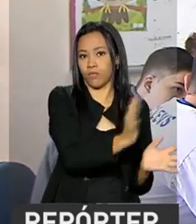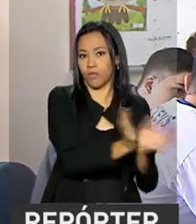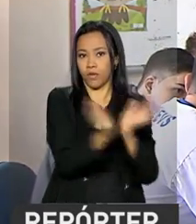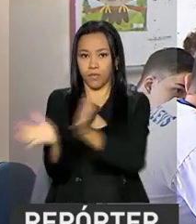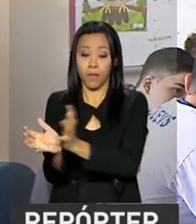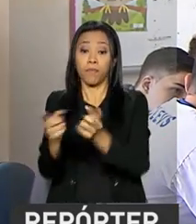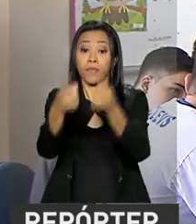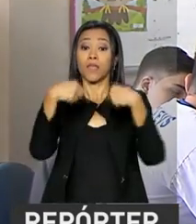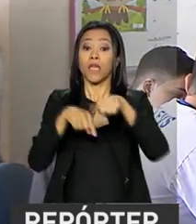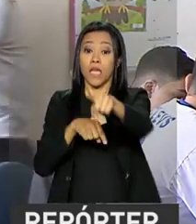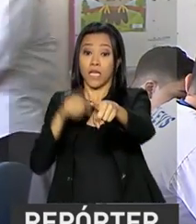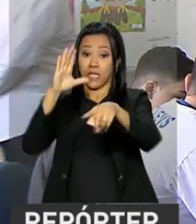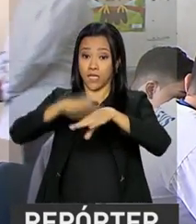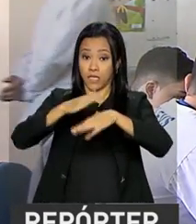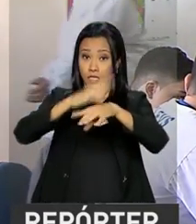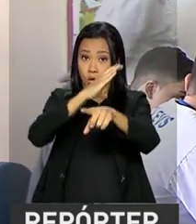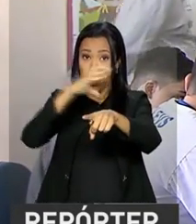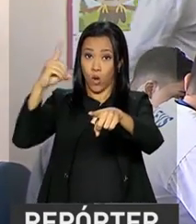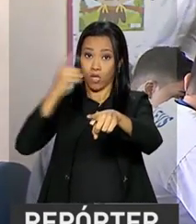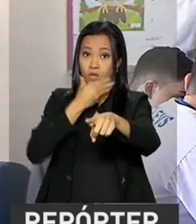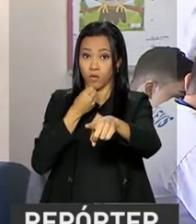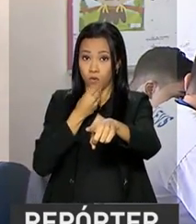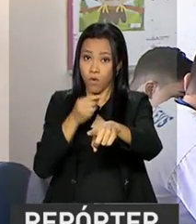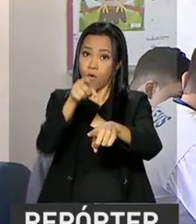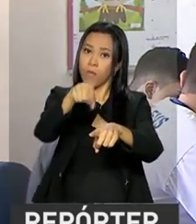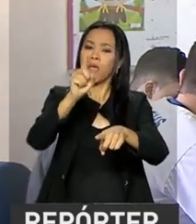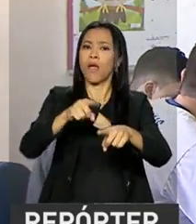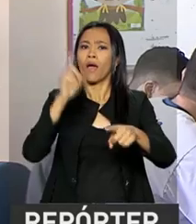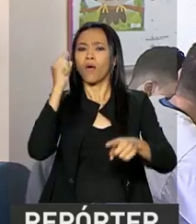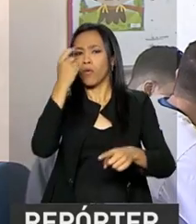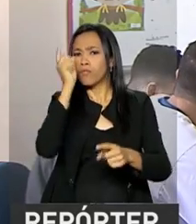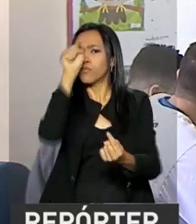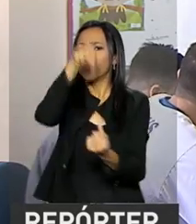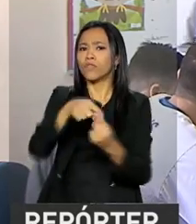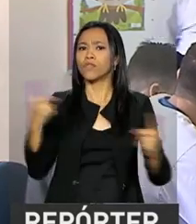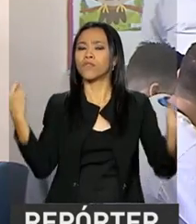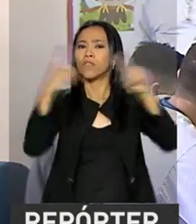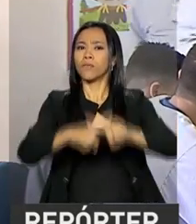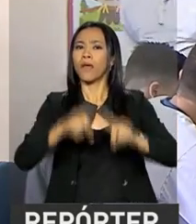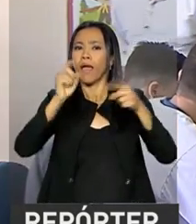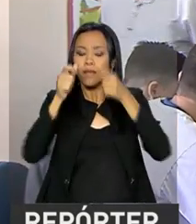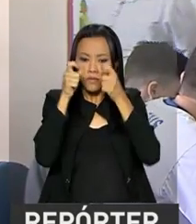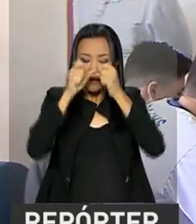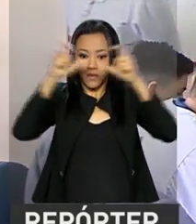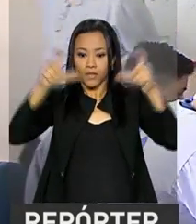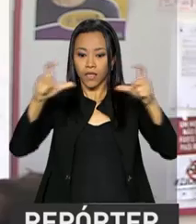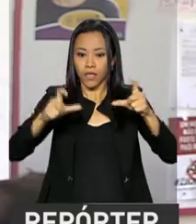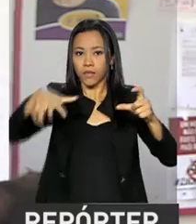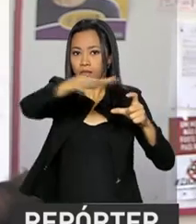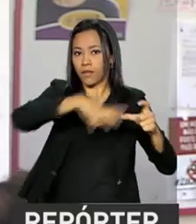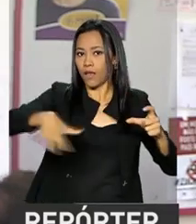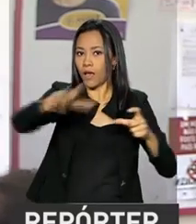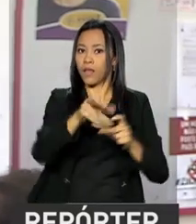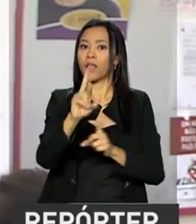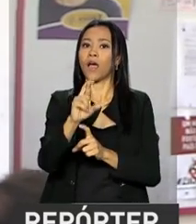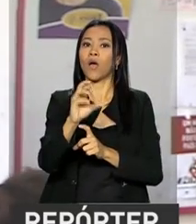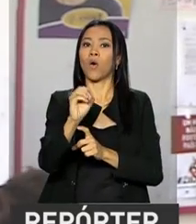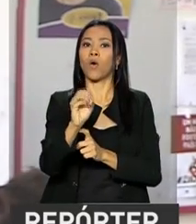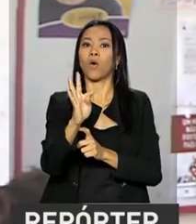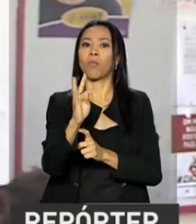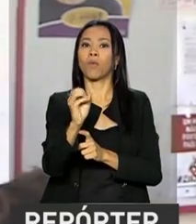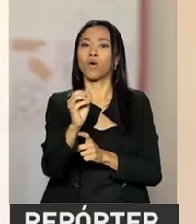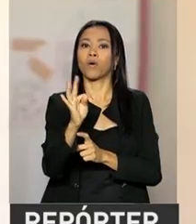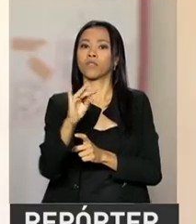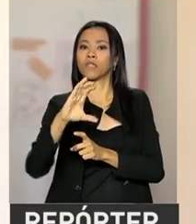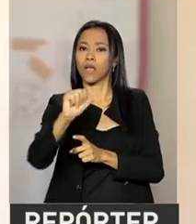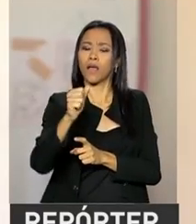da OBR no DF, a ideia da Olimpíada é despertar o interesse dos alunos na robótica e ajudar a formar estudantes